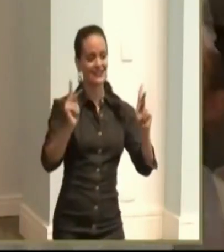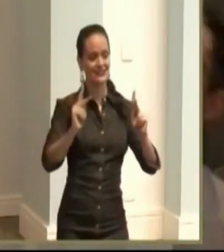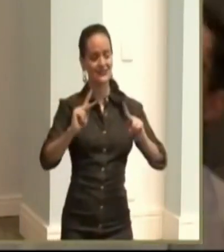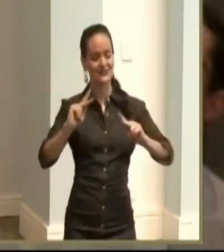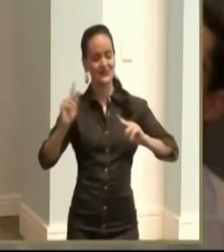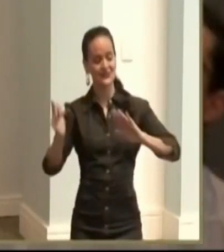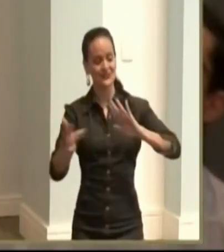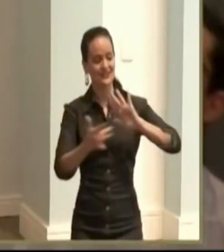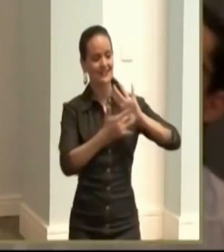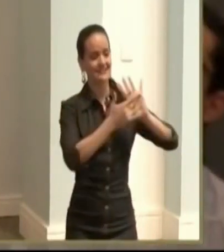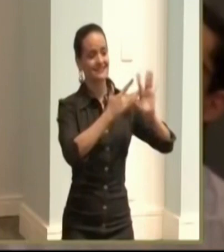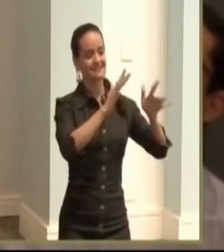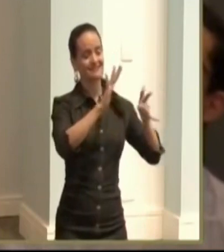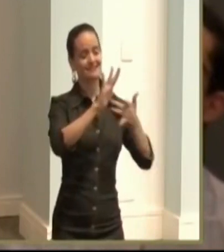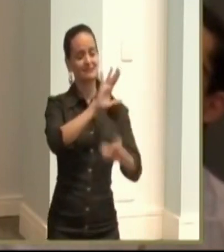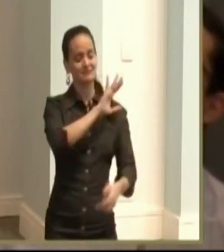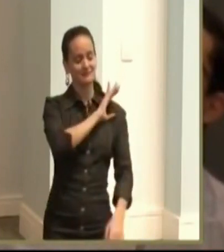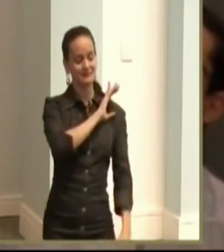Cristo,